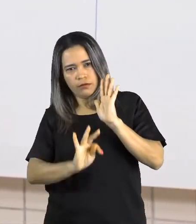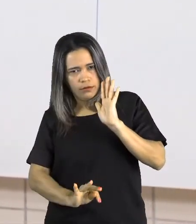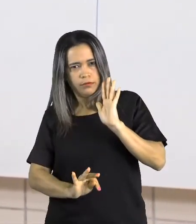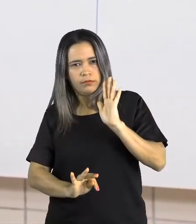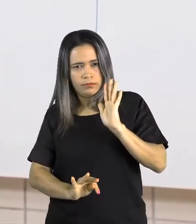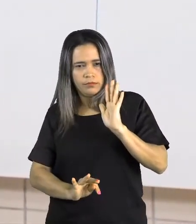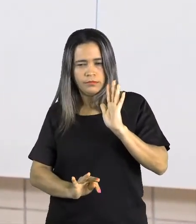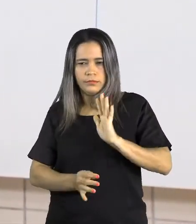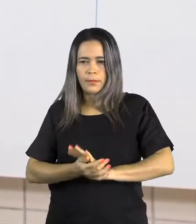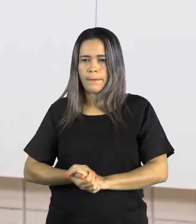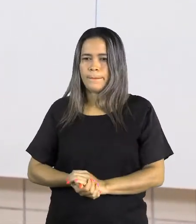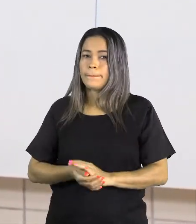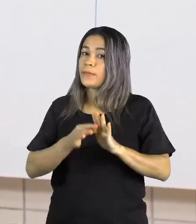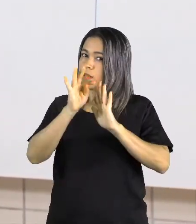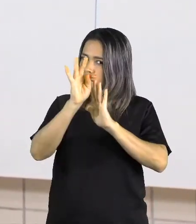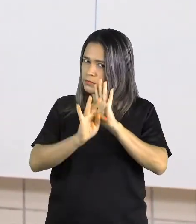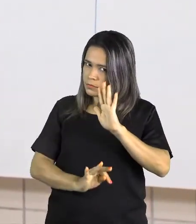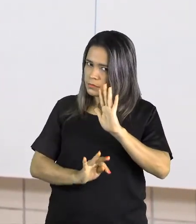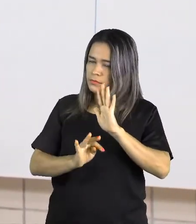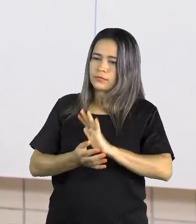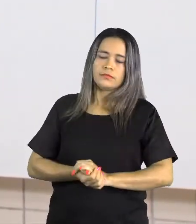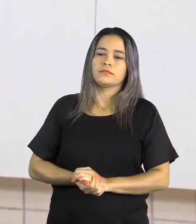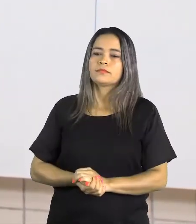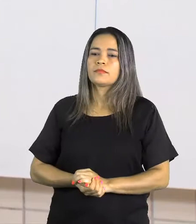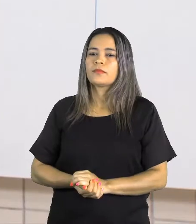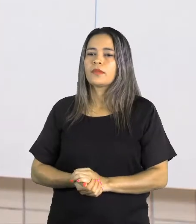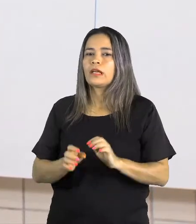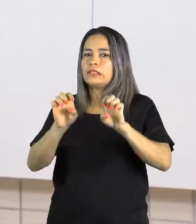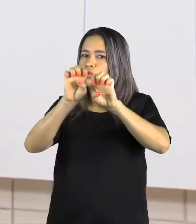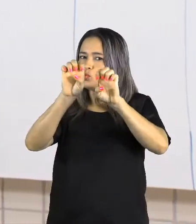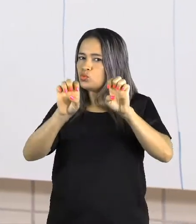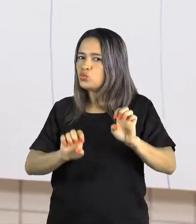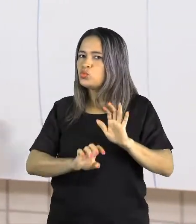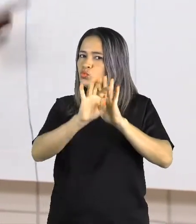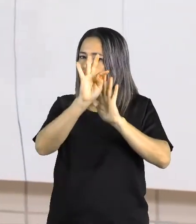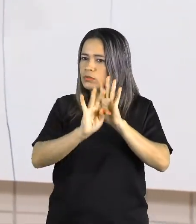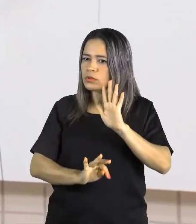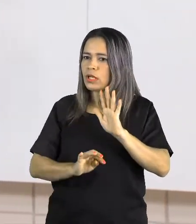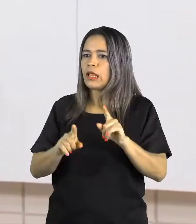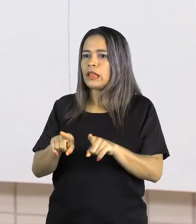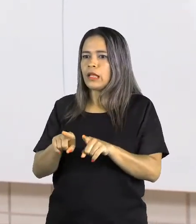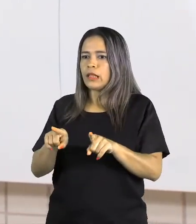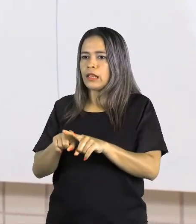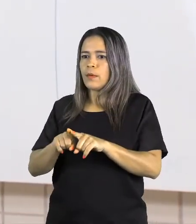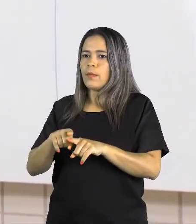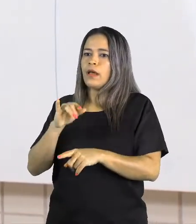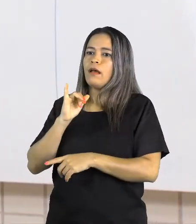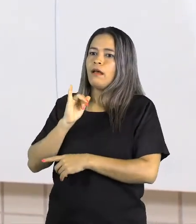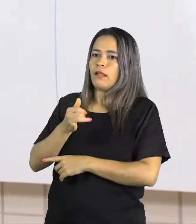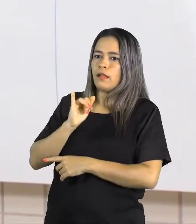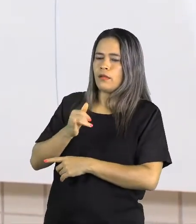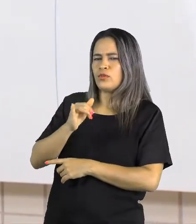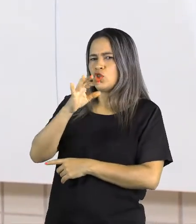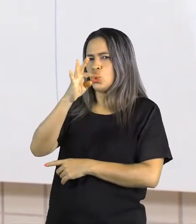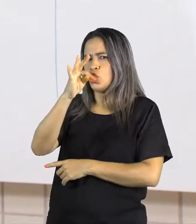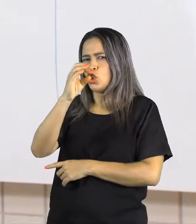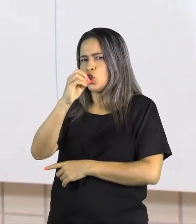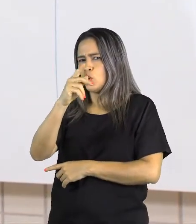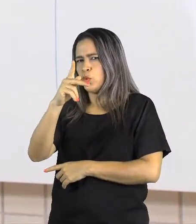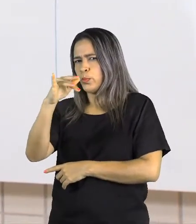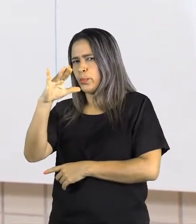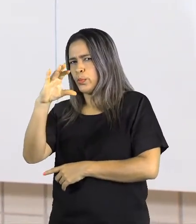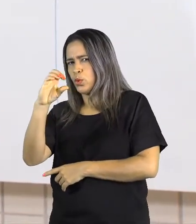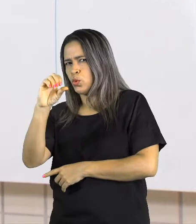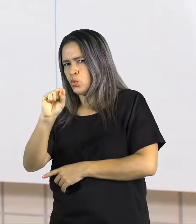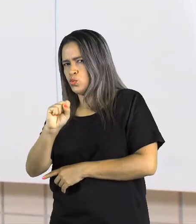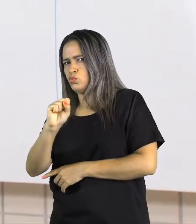certo? Em forma de texto. Nós temos também relatos em forma de tópicos. O que é tópicos? Quando eu faço